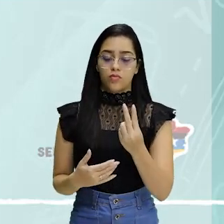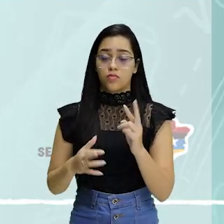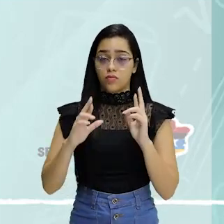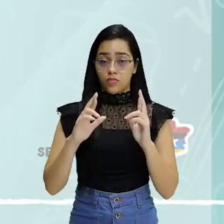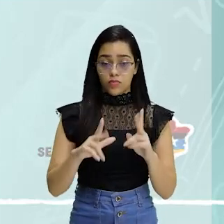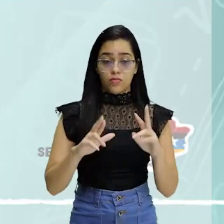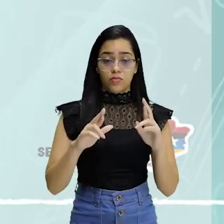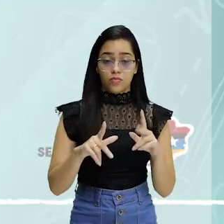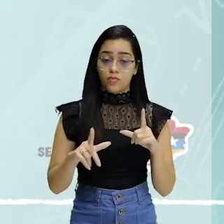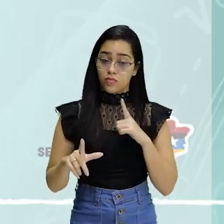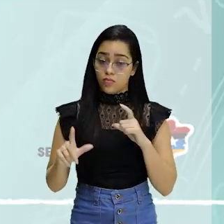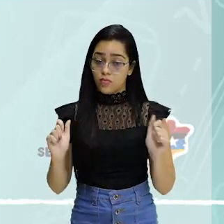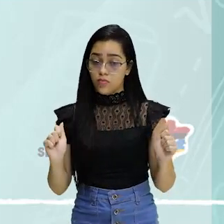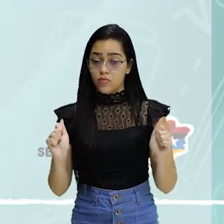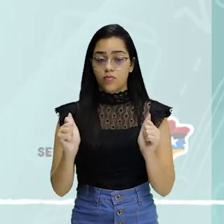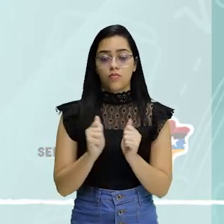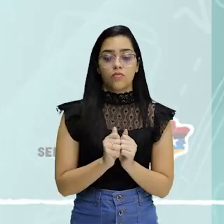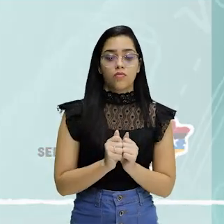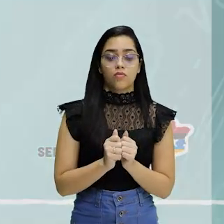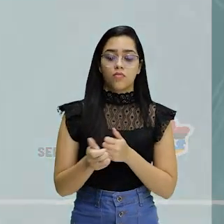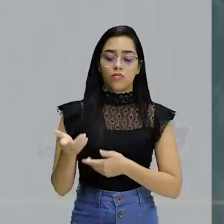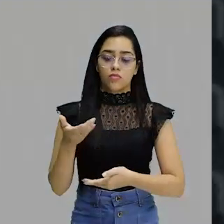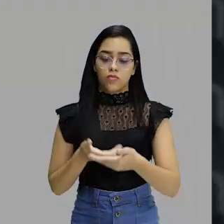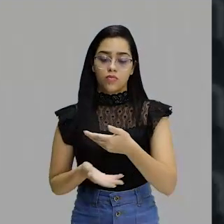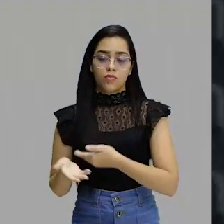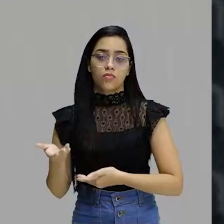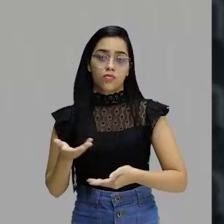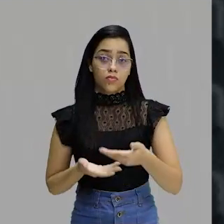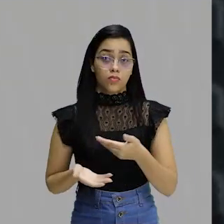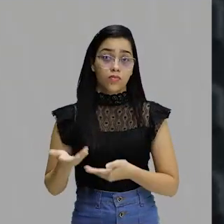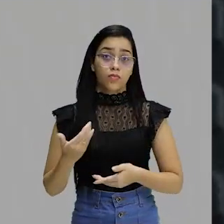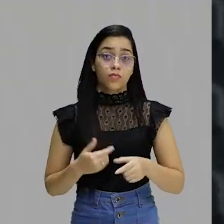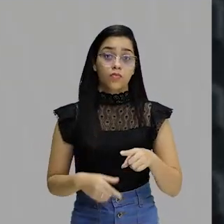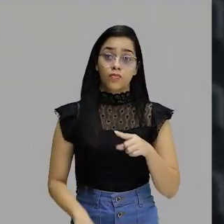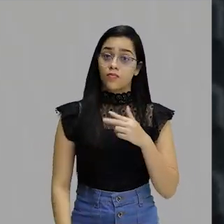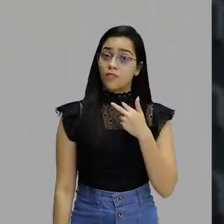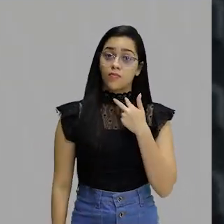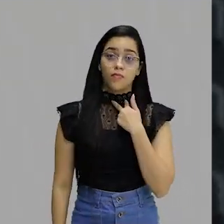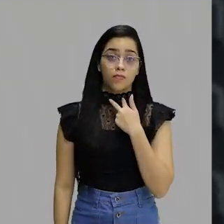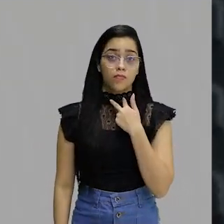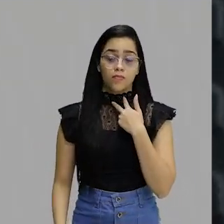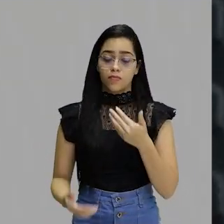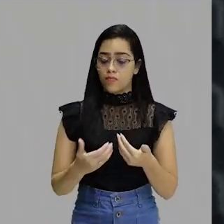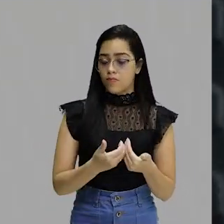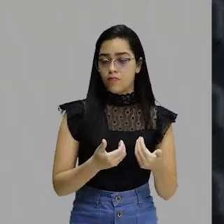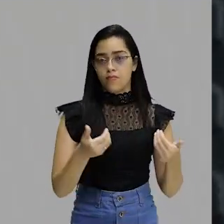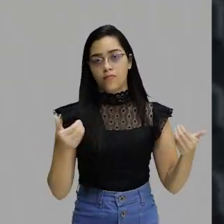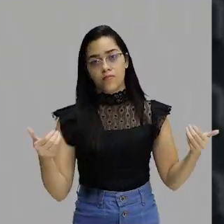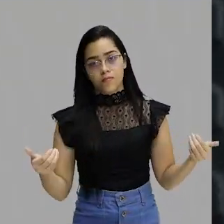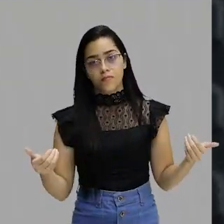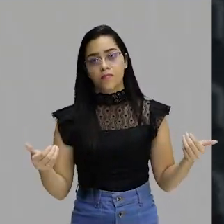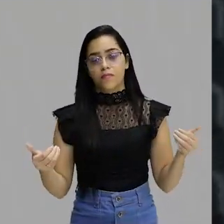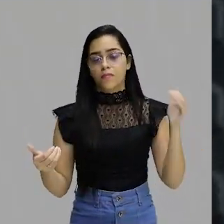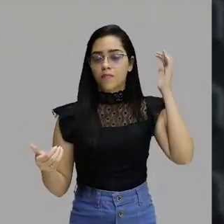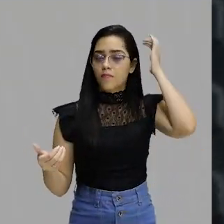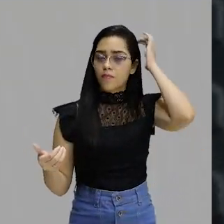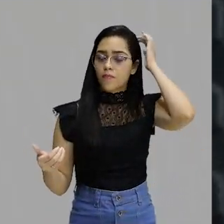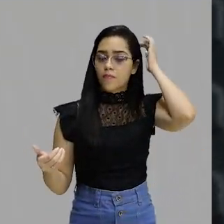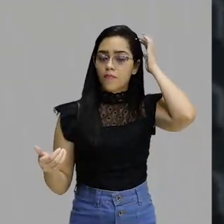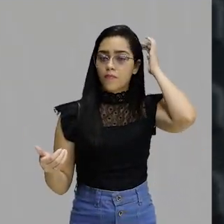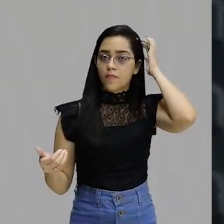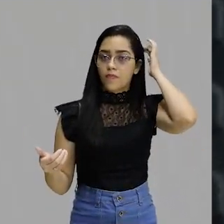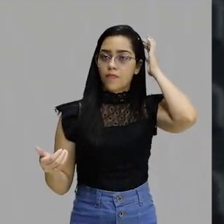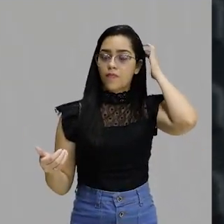diferentes estão juntos, convivendo mutuamente, e eles não podem se separar um do outro. Então, é um tipo